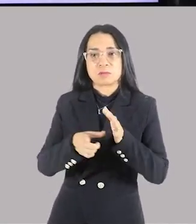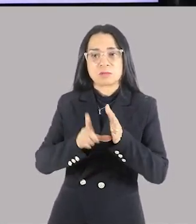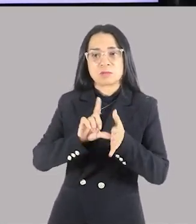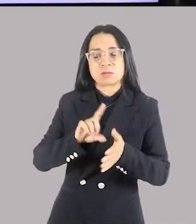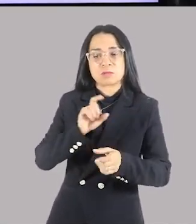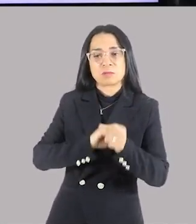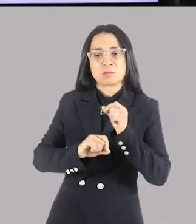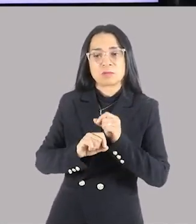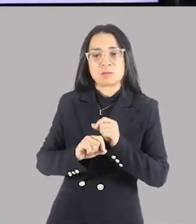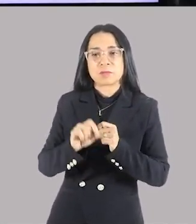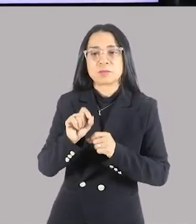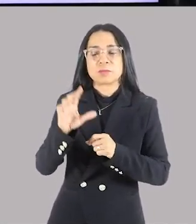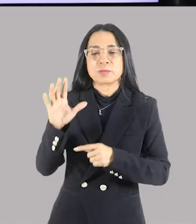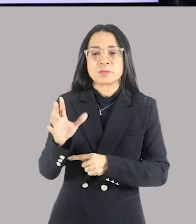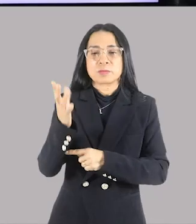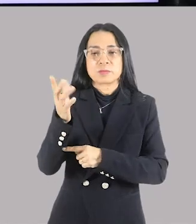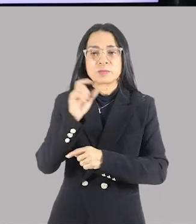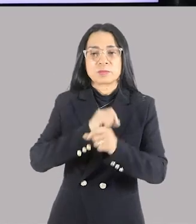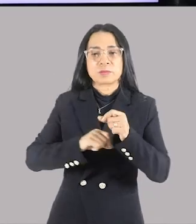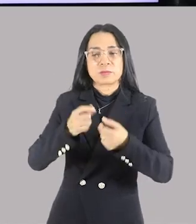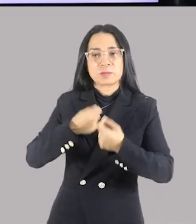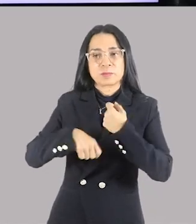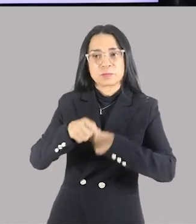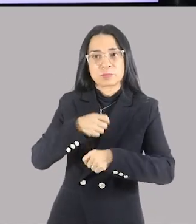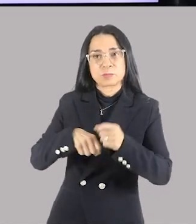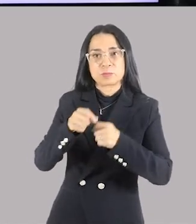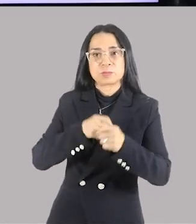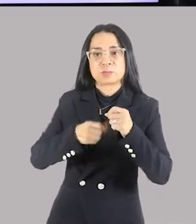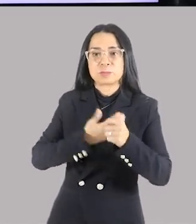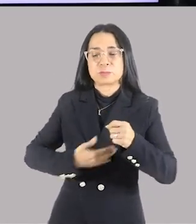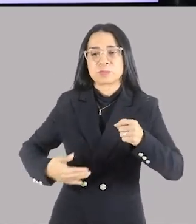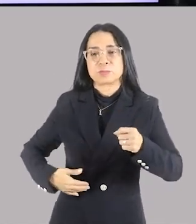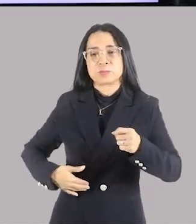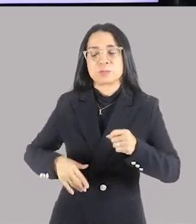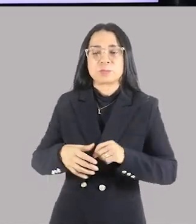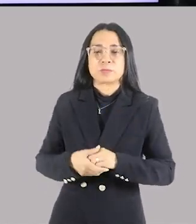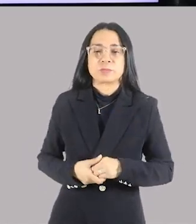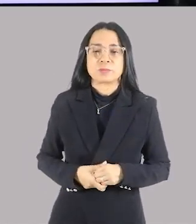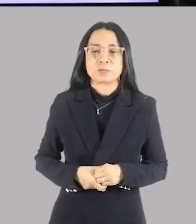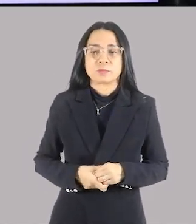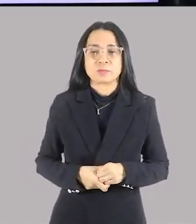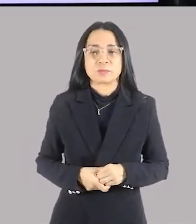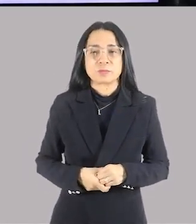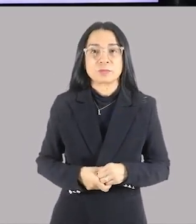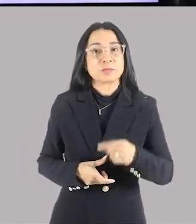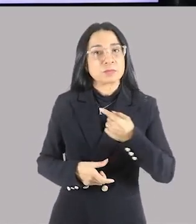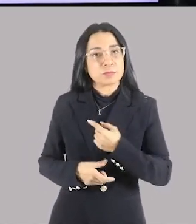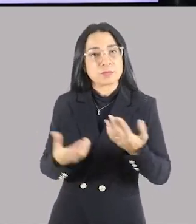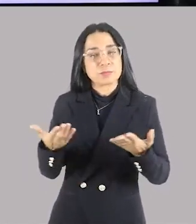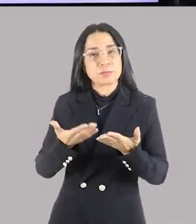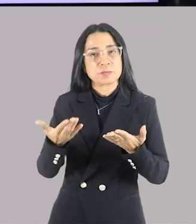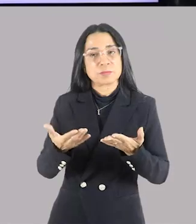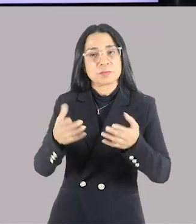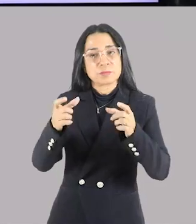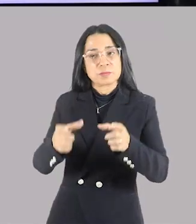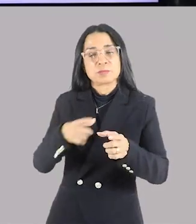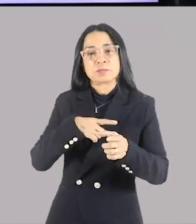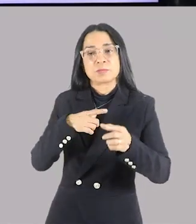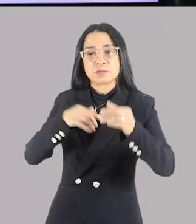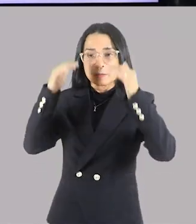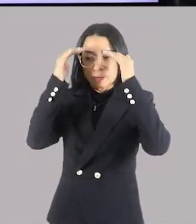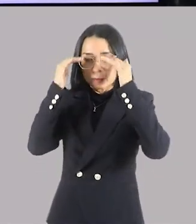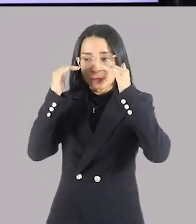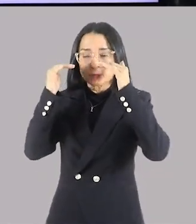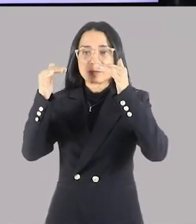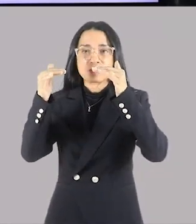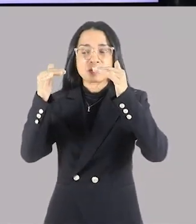de entidades, o que acontece entre a administração pública direta e a indireta, certo? Nesse caso, quando falamos de órgãos, existe uma